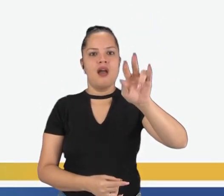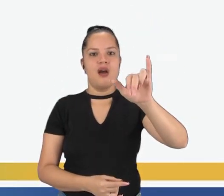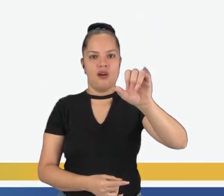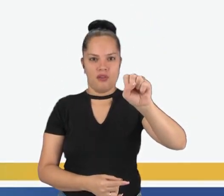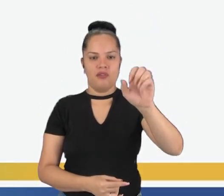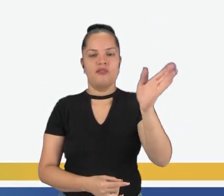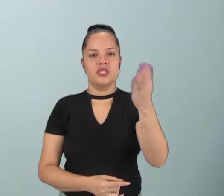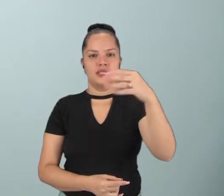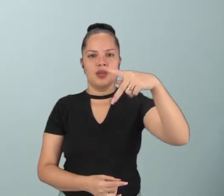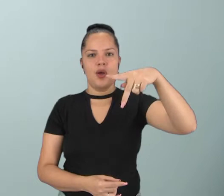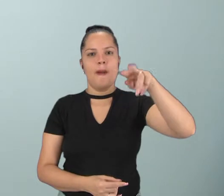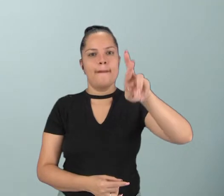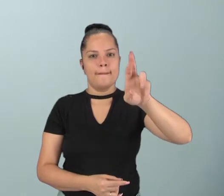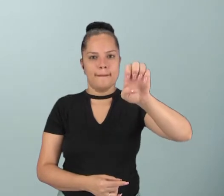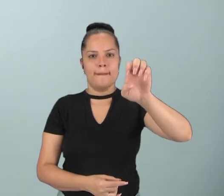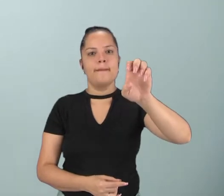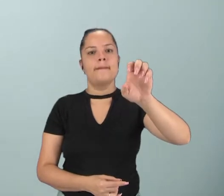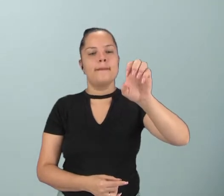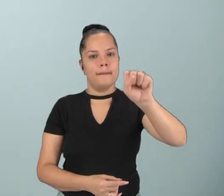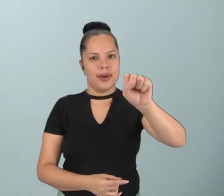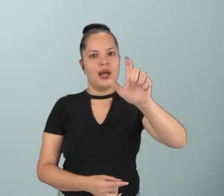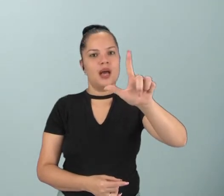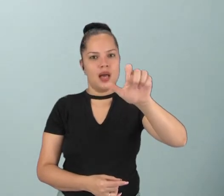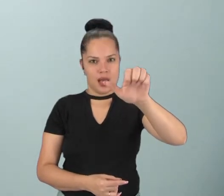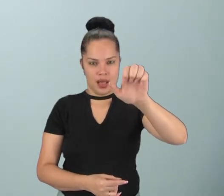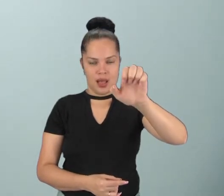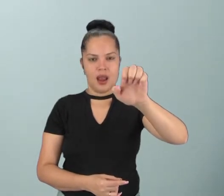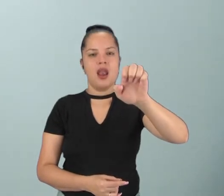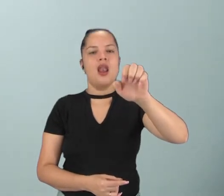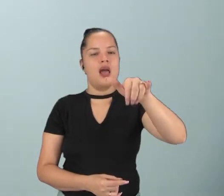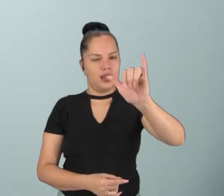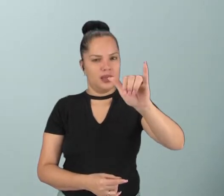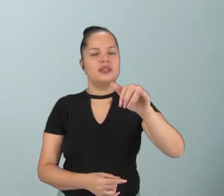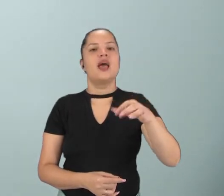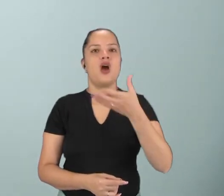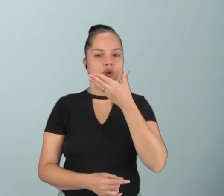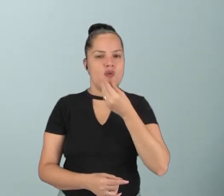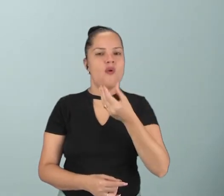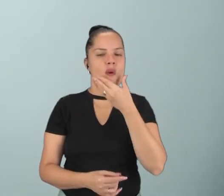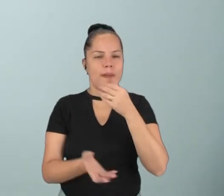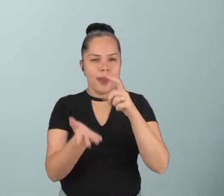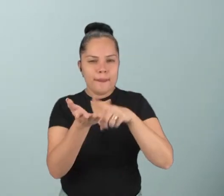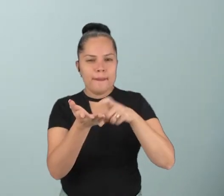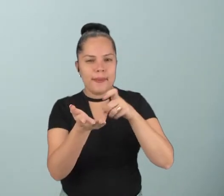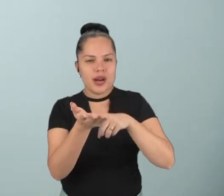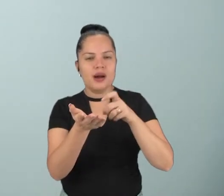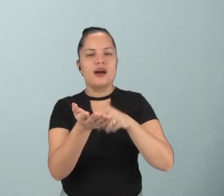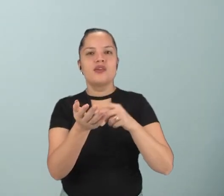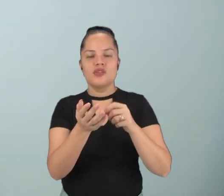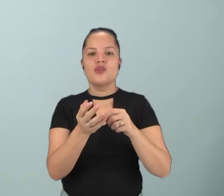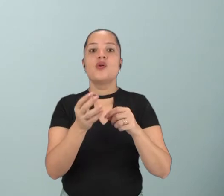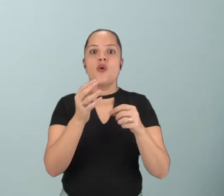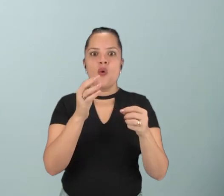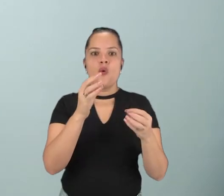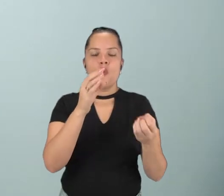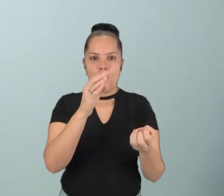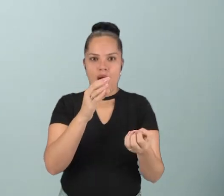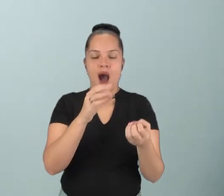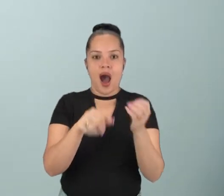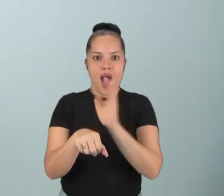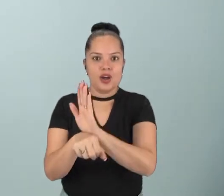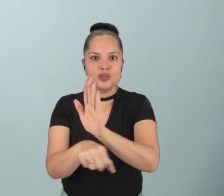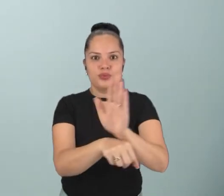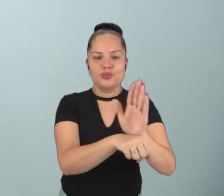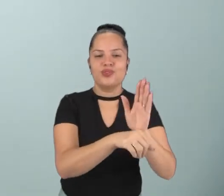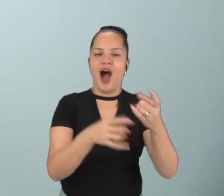é branco, né? Era branco, e ele fez com que o rock, que nasceu no meio da cultura negra, fosse